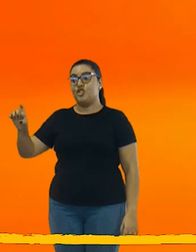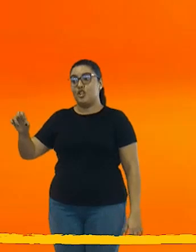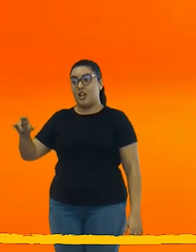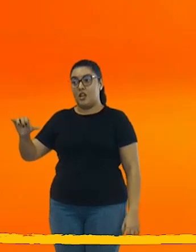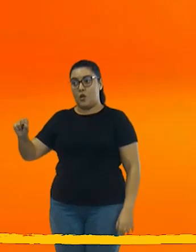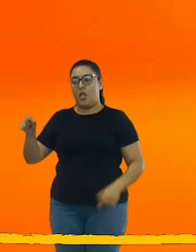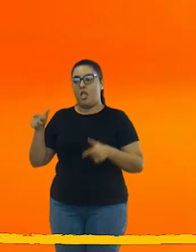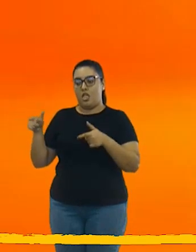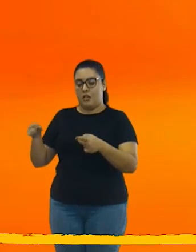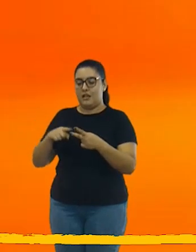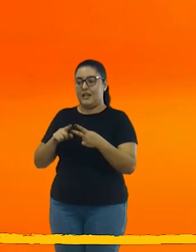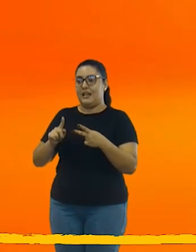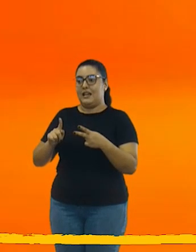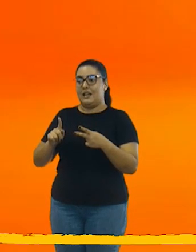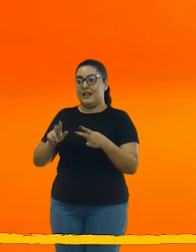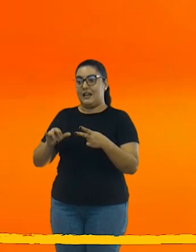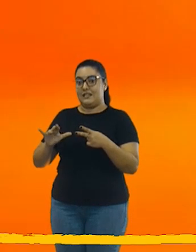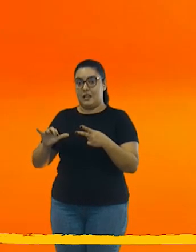Ramos de